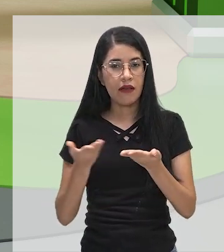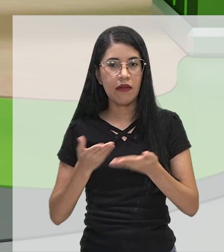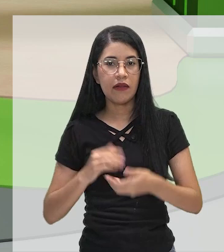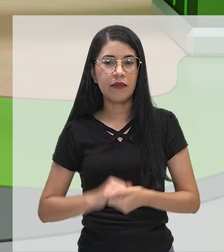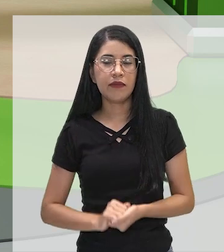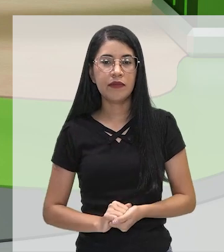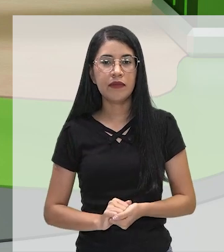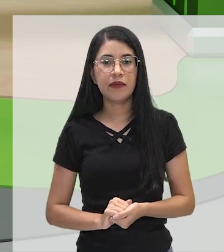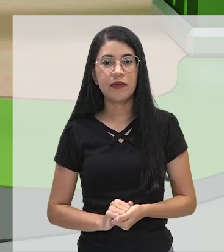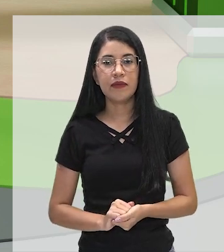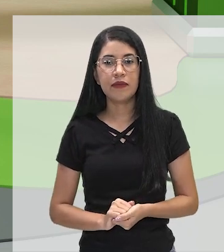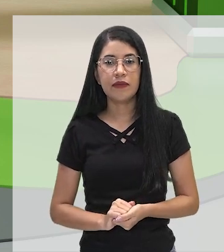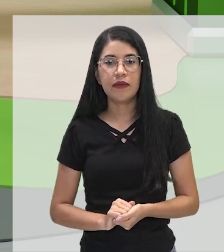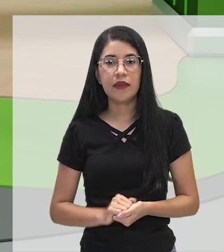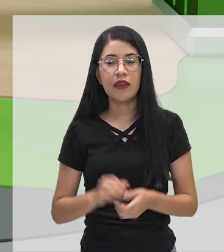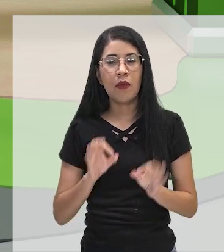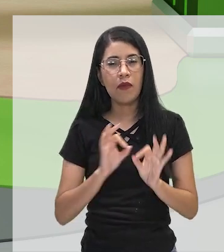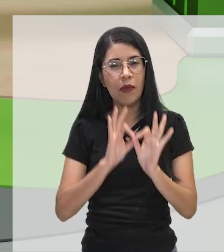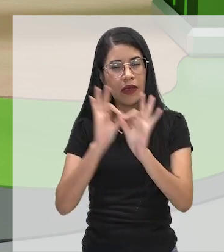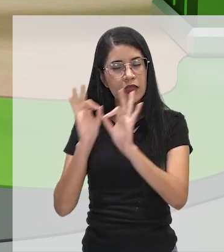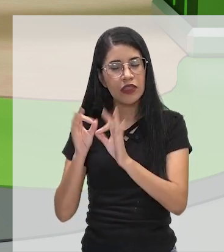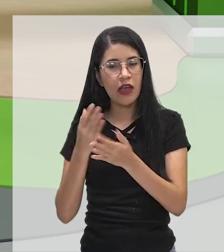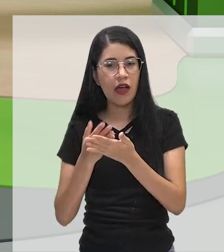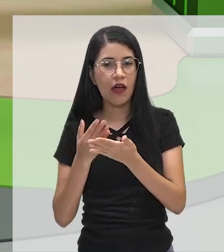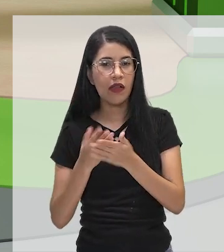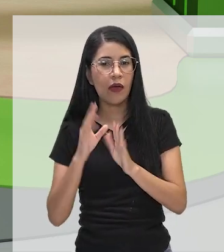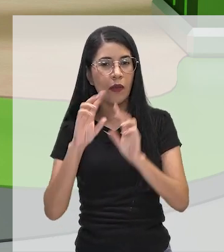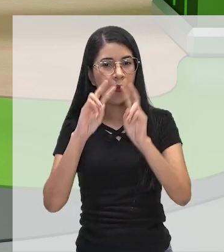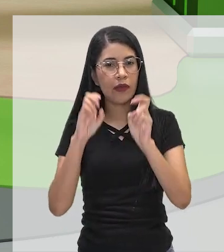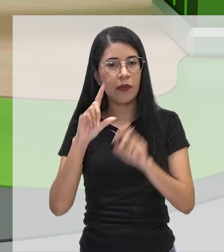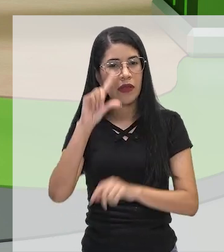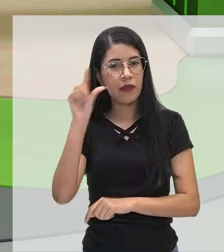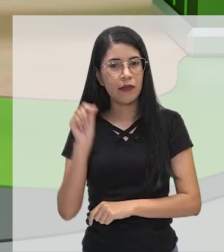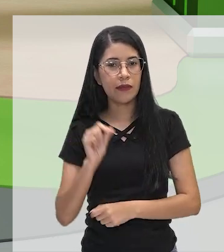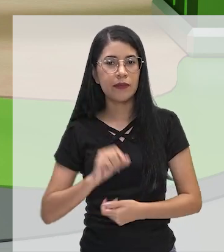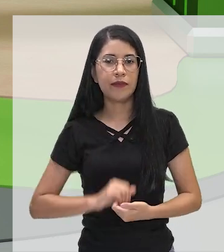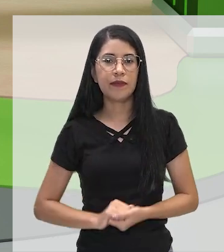agora. Então vamos aí acompanhar a nossa aula iniciando ali sobre a Lua.